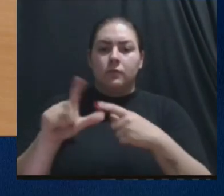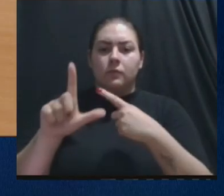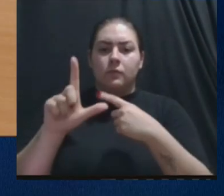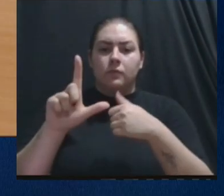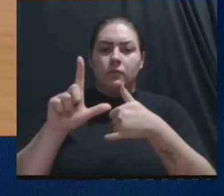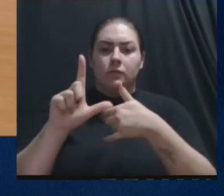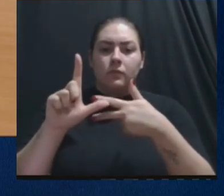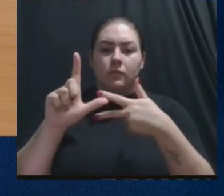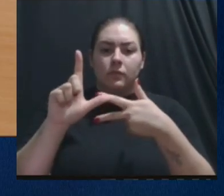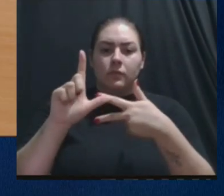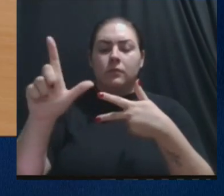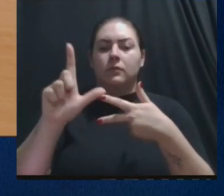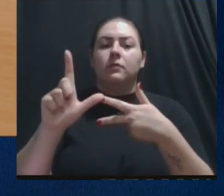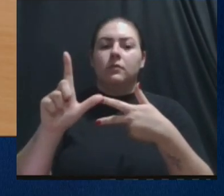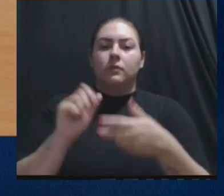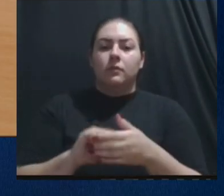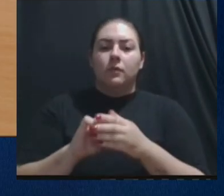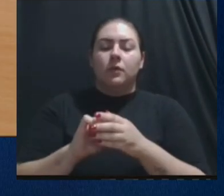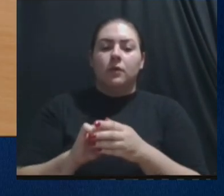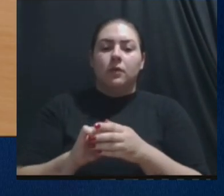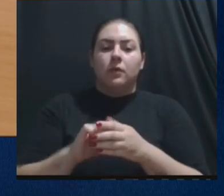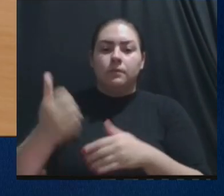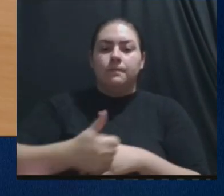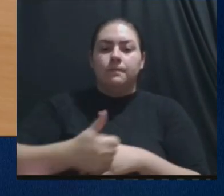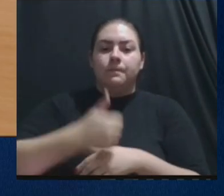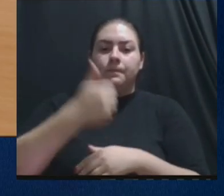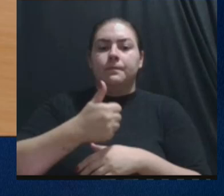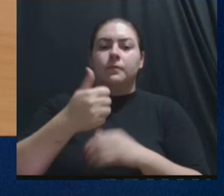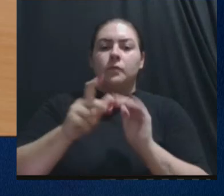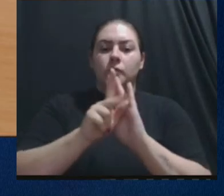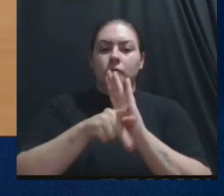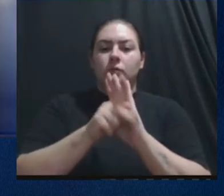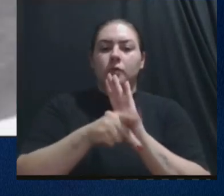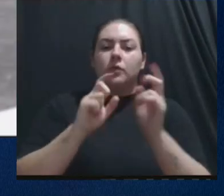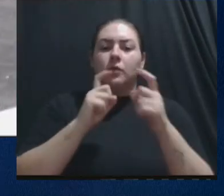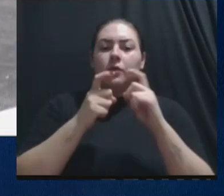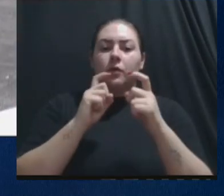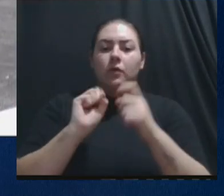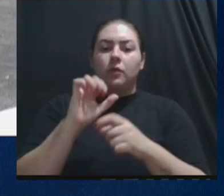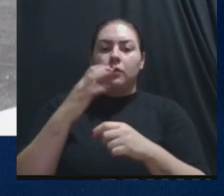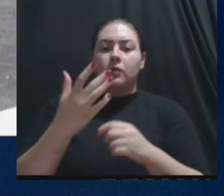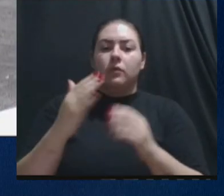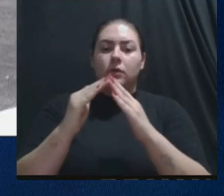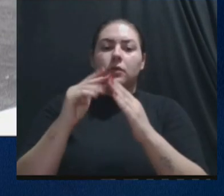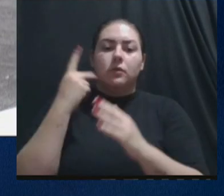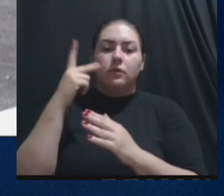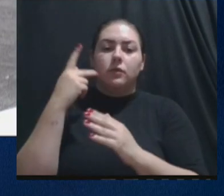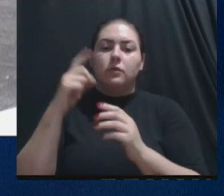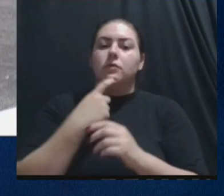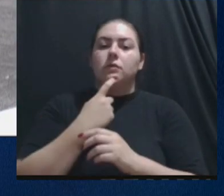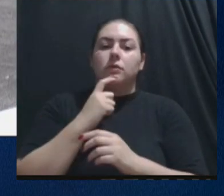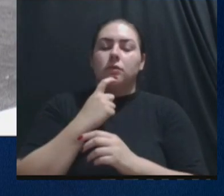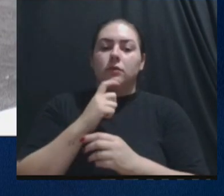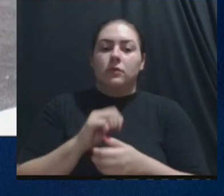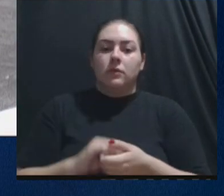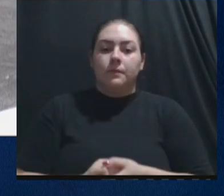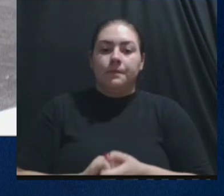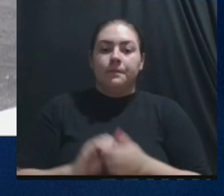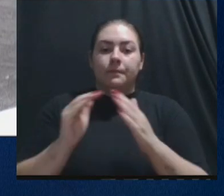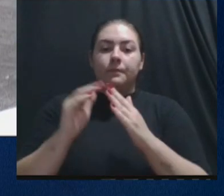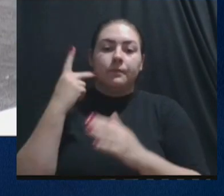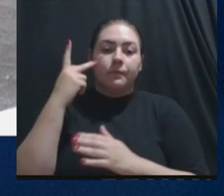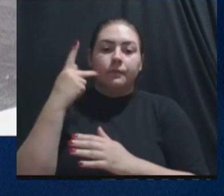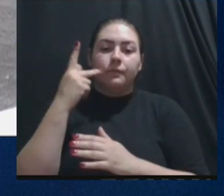projetos da pauta e reuniões que acontecem na Câmara de Campinas. Câmara Municipal de Campinas